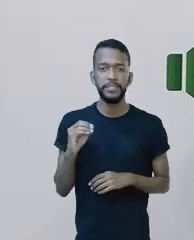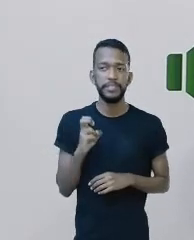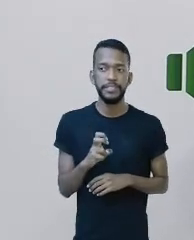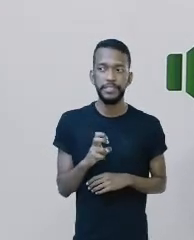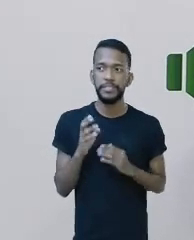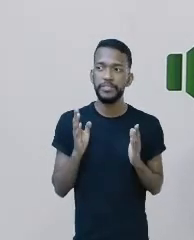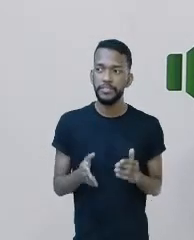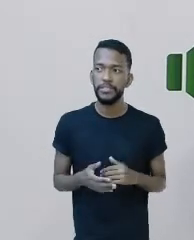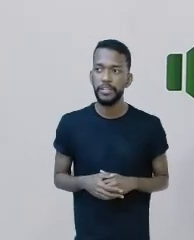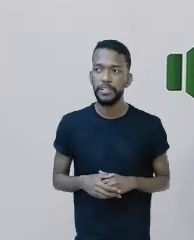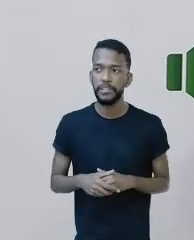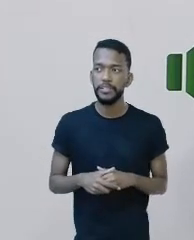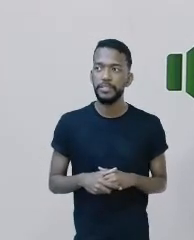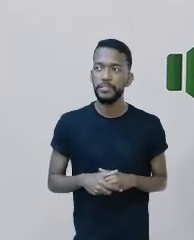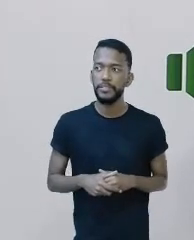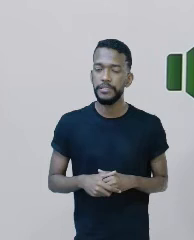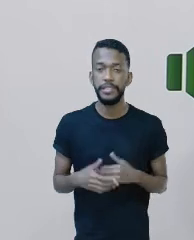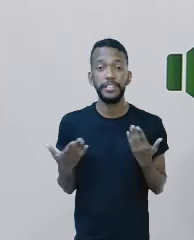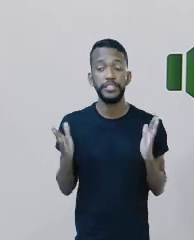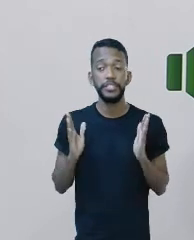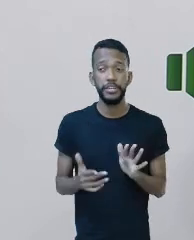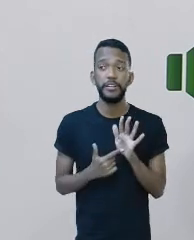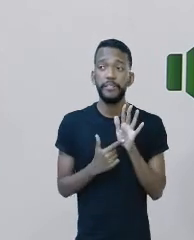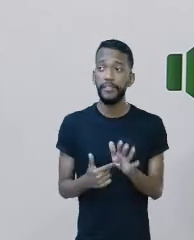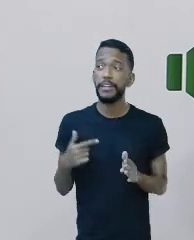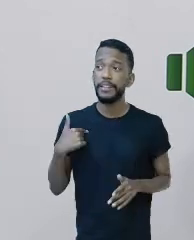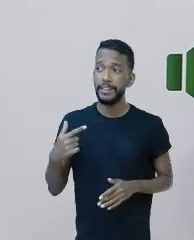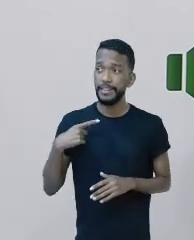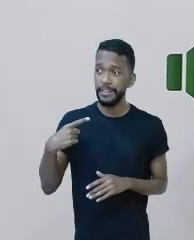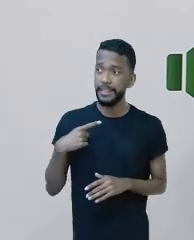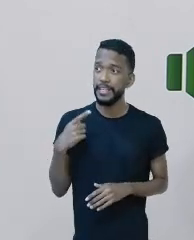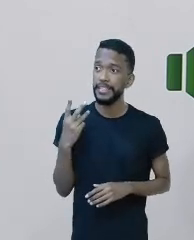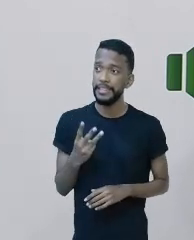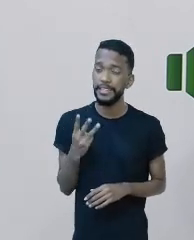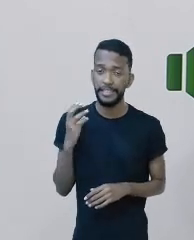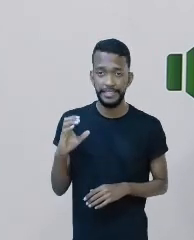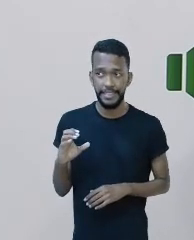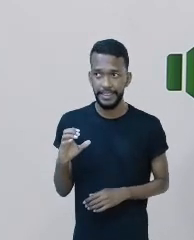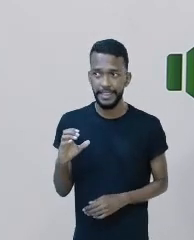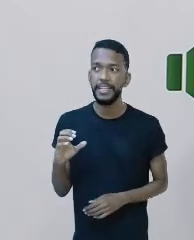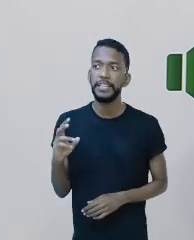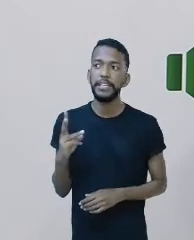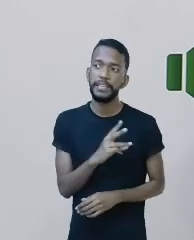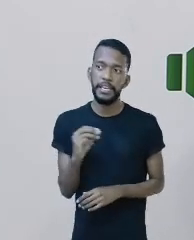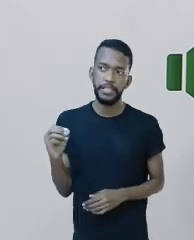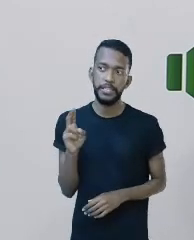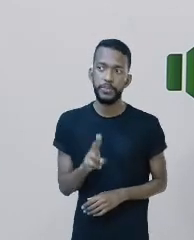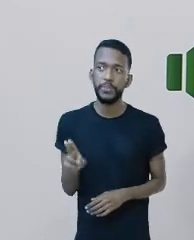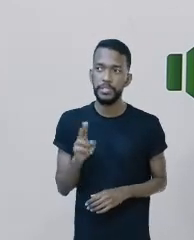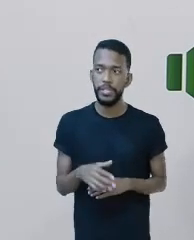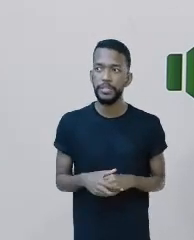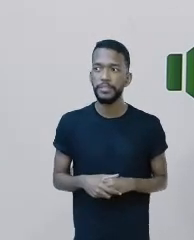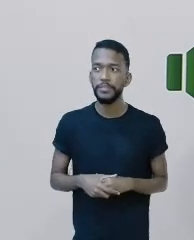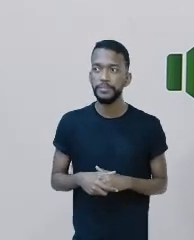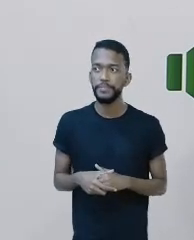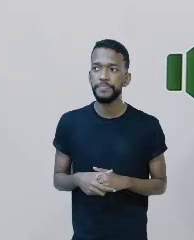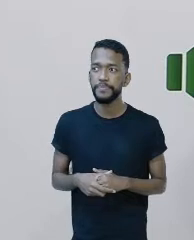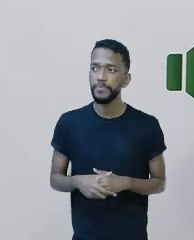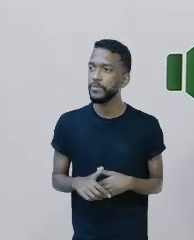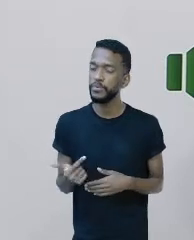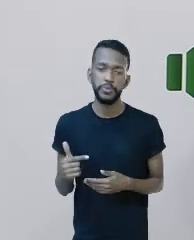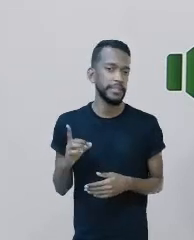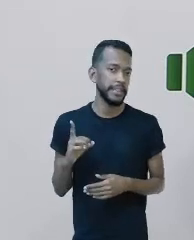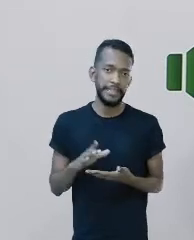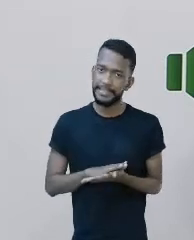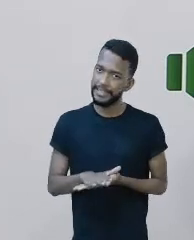305, estamos aí vendo que ele tem 3 centenas, que vale 300 unidades. Não